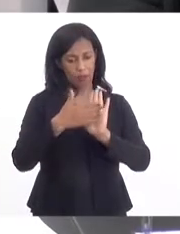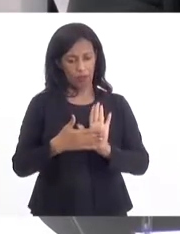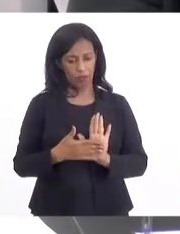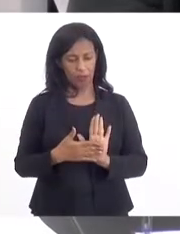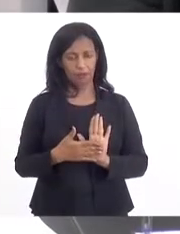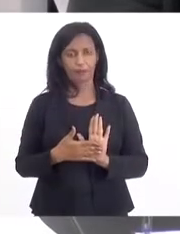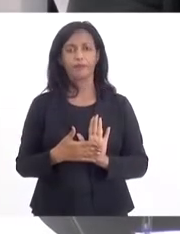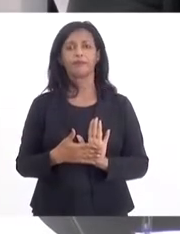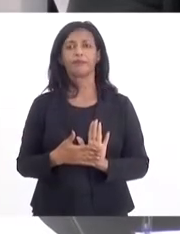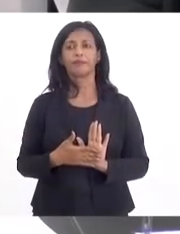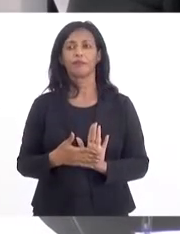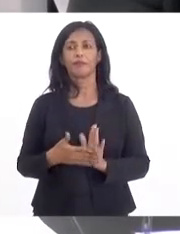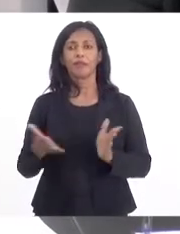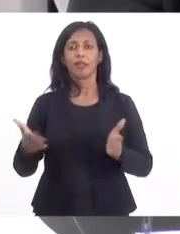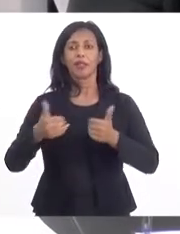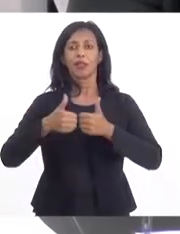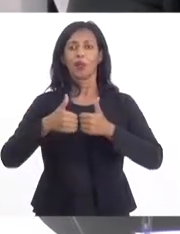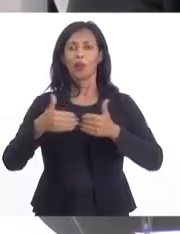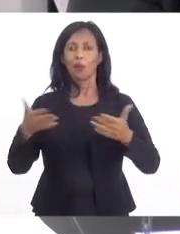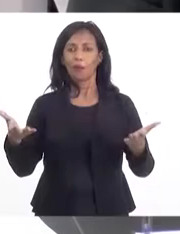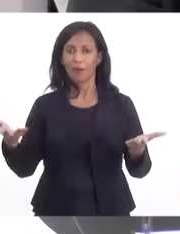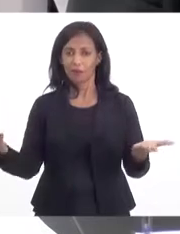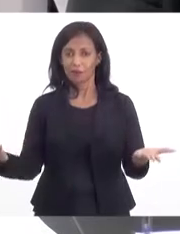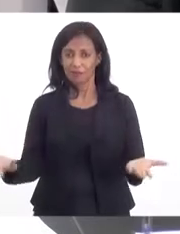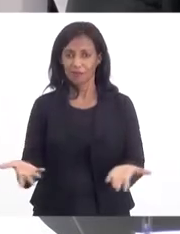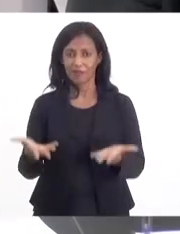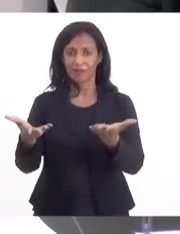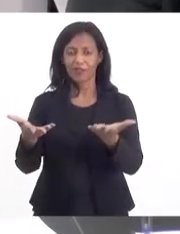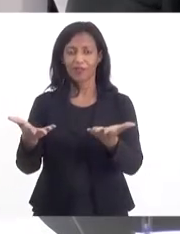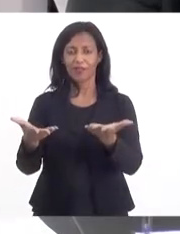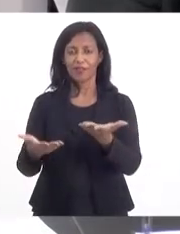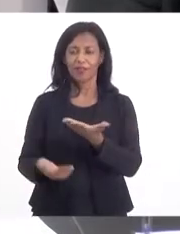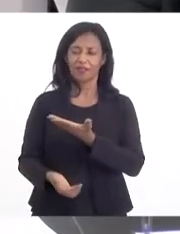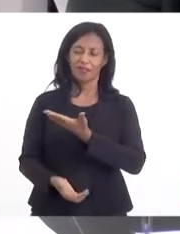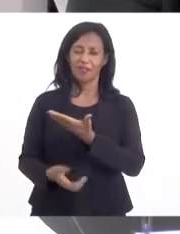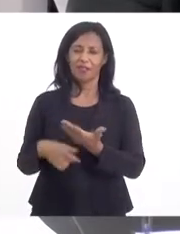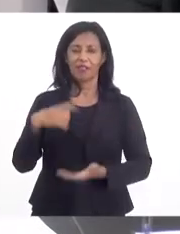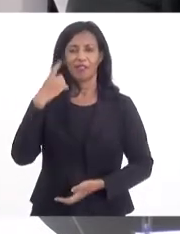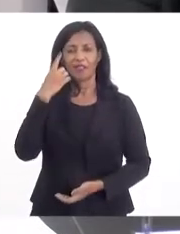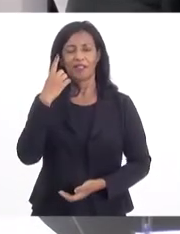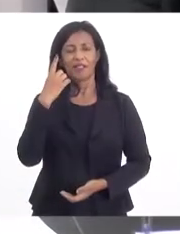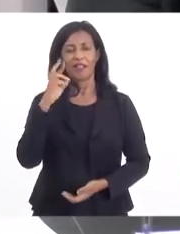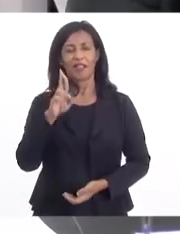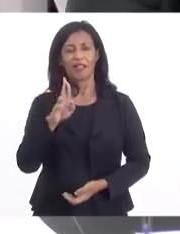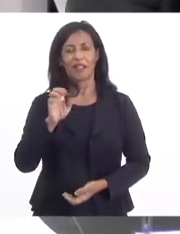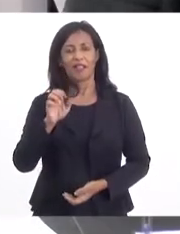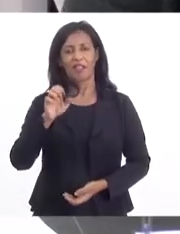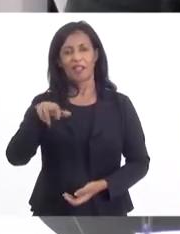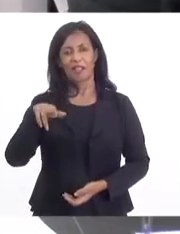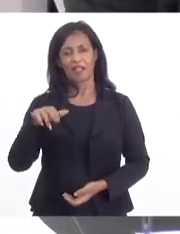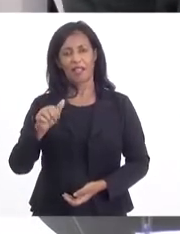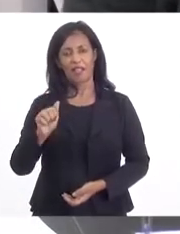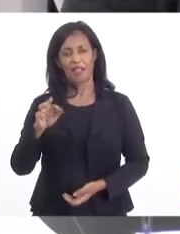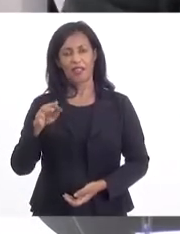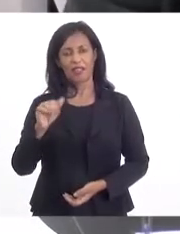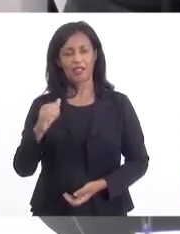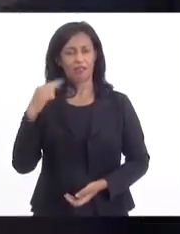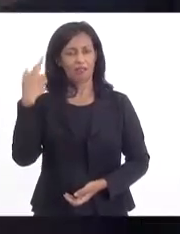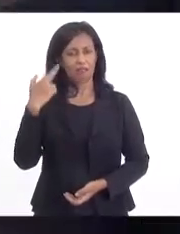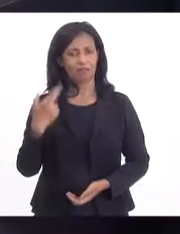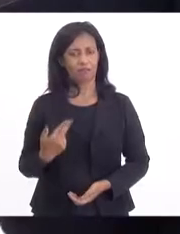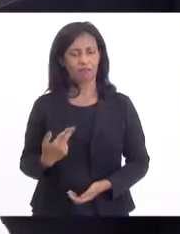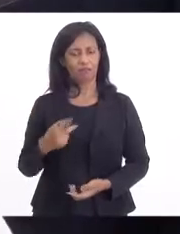Trabalho, e abro aqui a palavra, inicialmente, pela deputada Renata Souza e depois para o deputado Eliomar